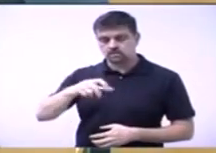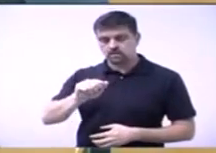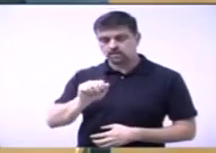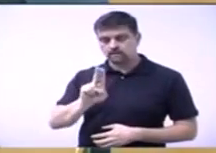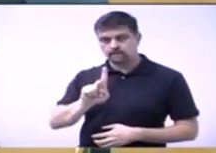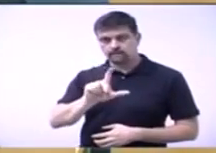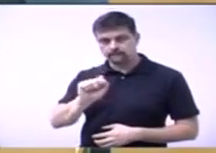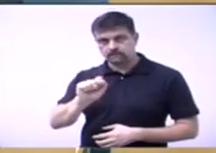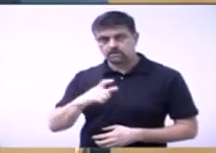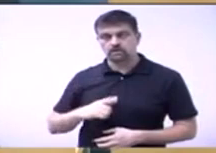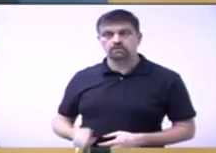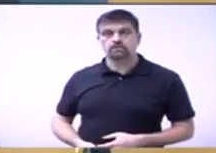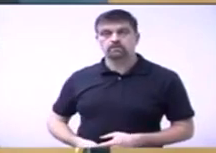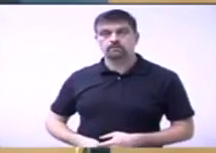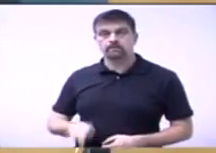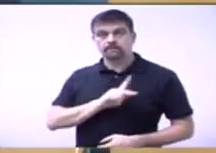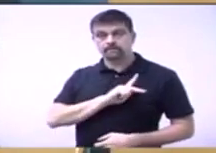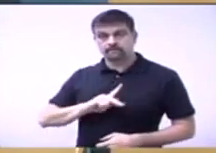presidente hoje do PMB,